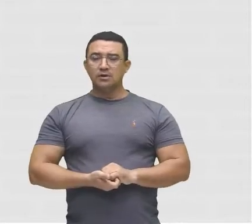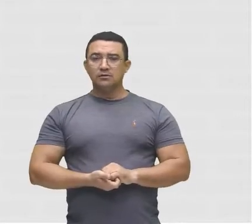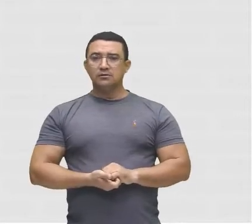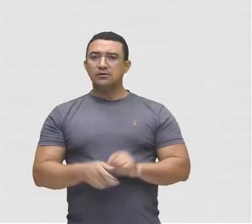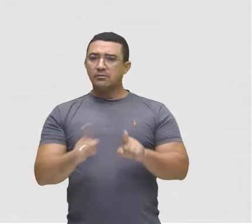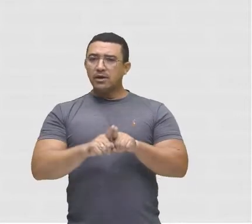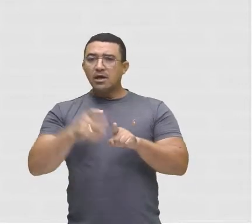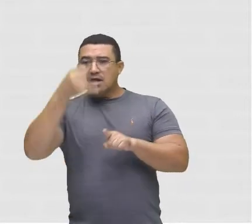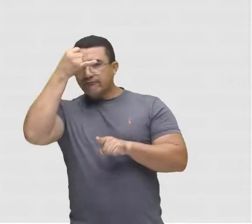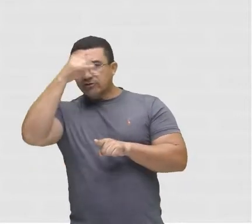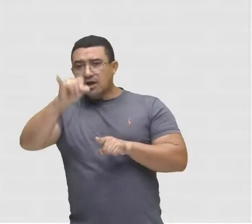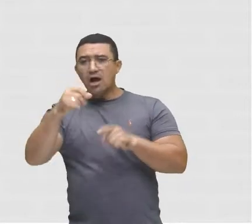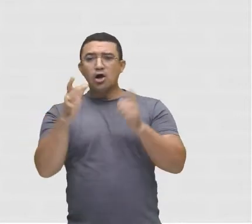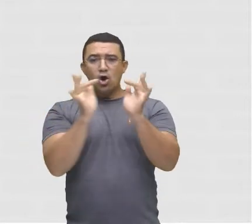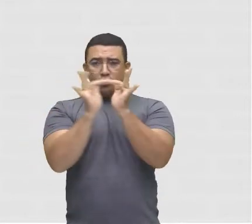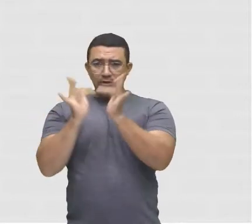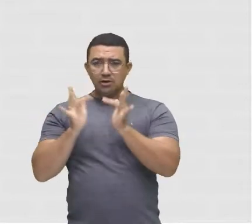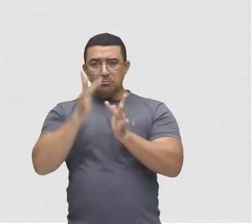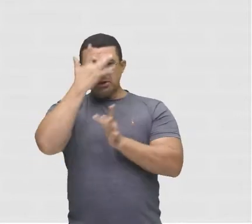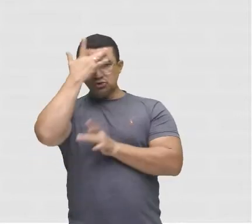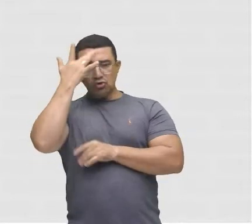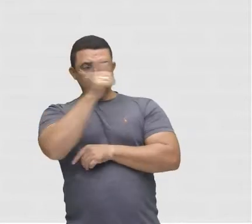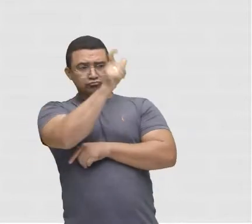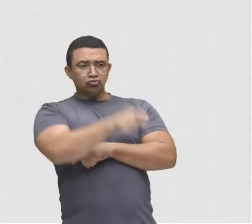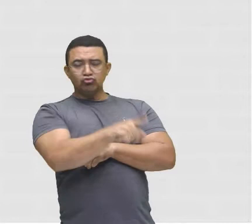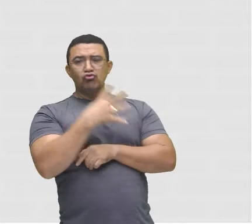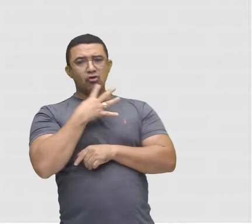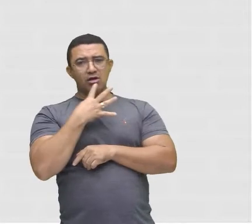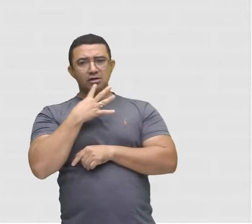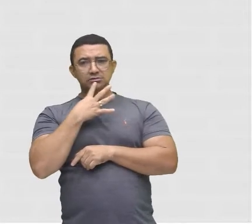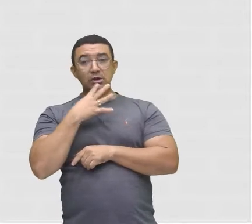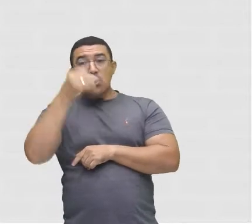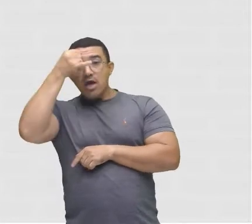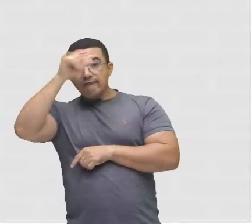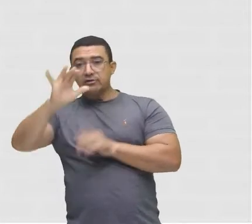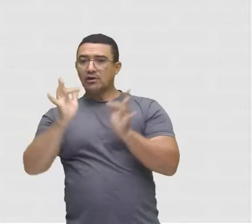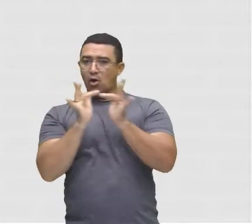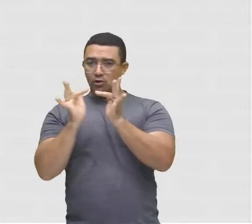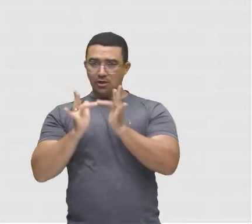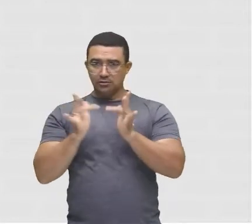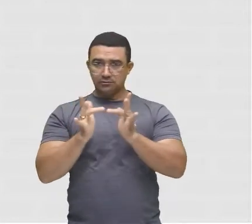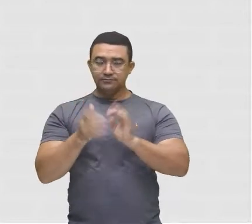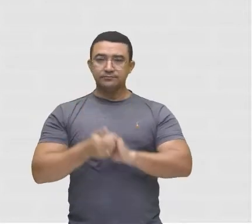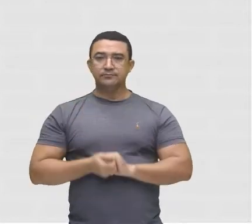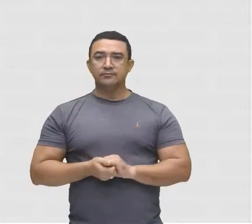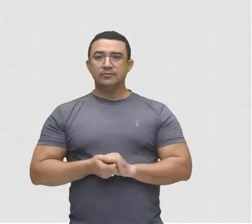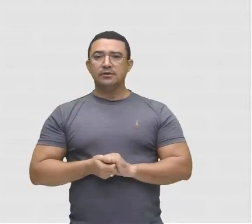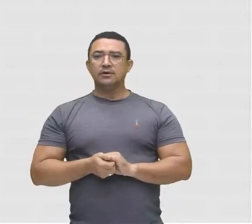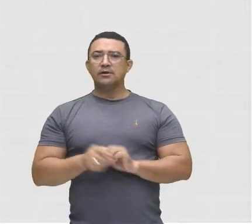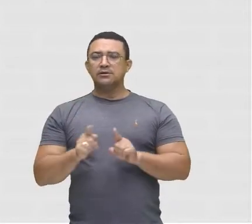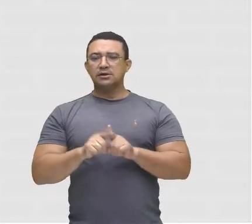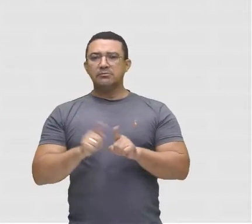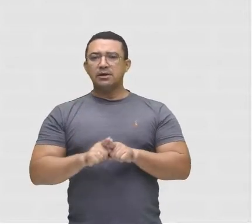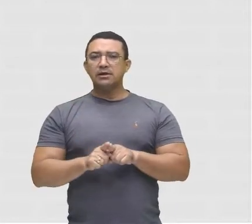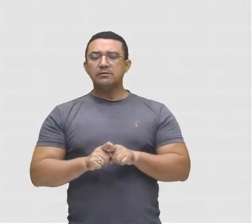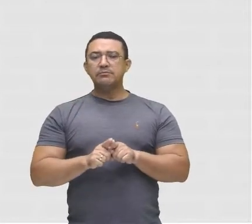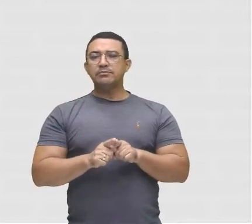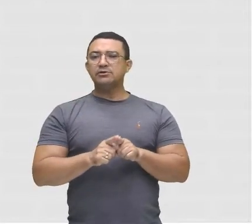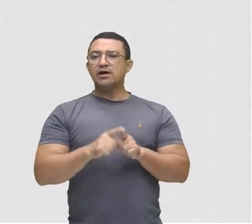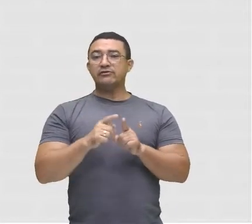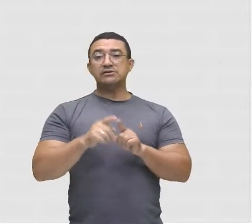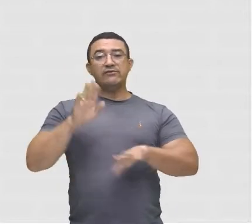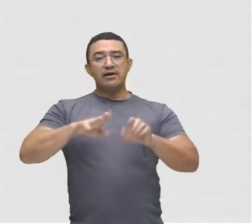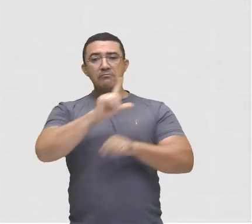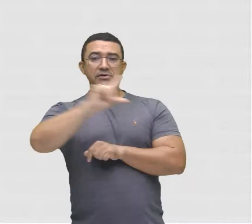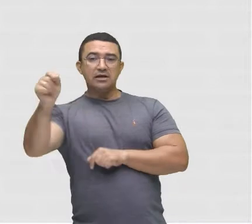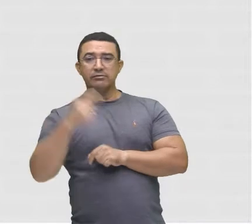nem pensar. Isso a gente aprende de casa, que ninguém sai com desconhecido. O segundo é sair carona sozinho, desacompanhada. Às